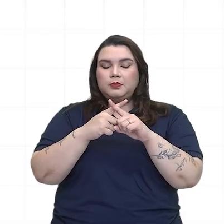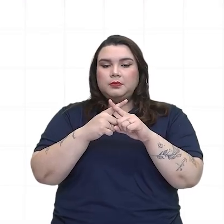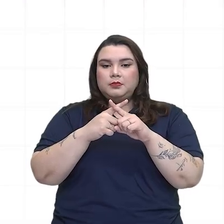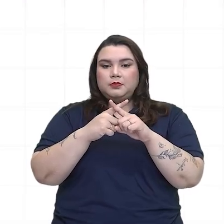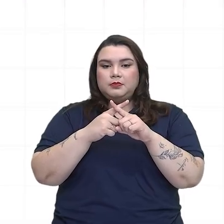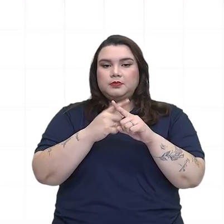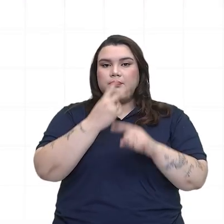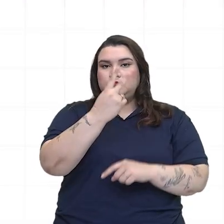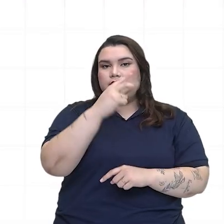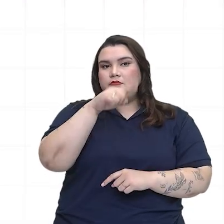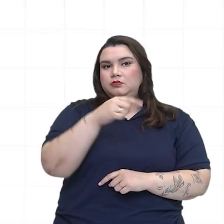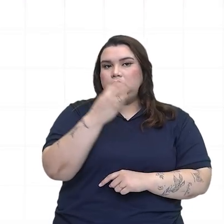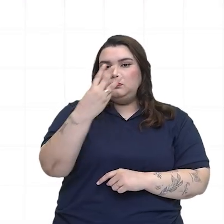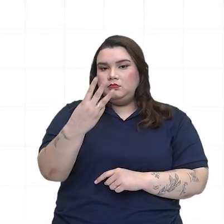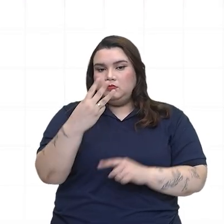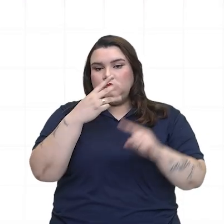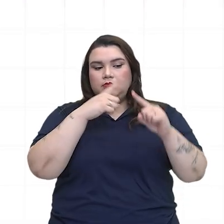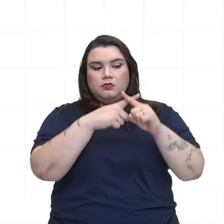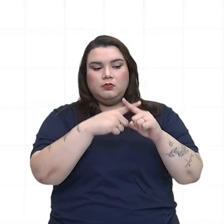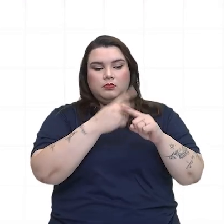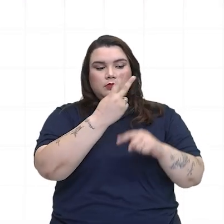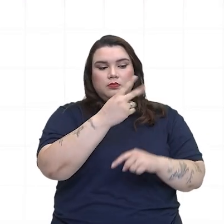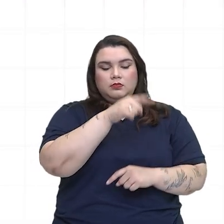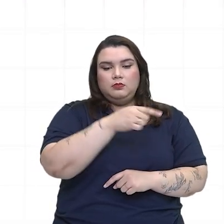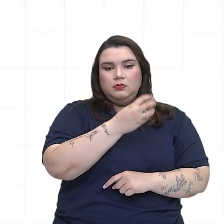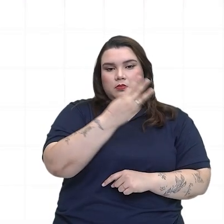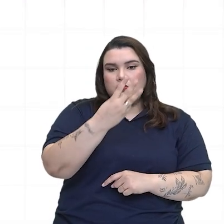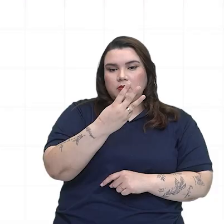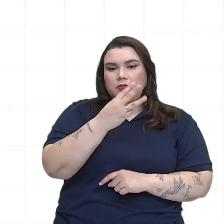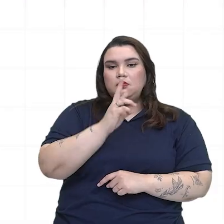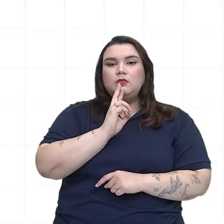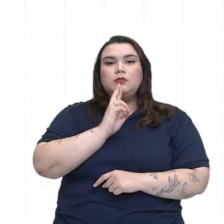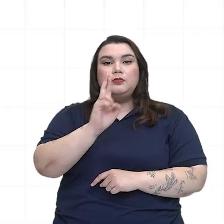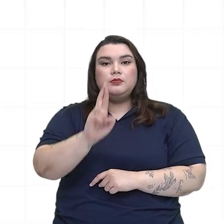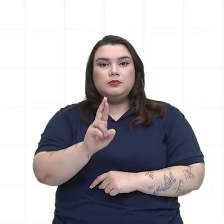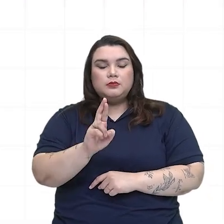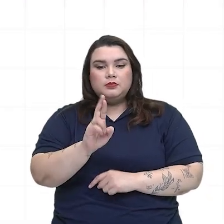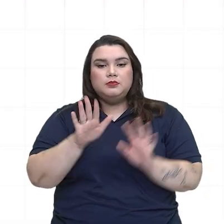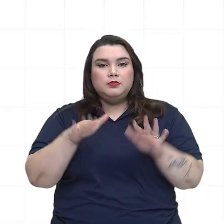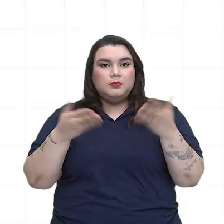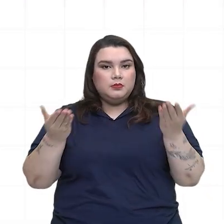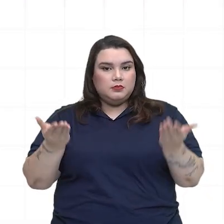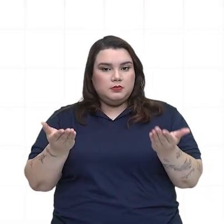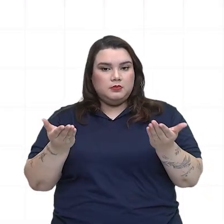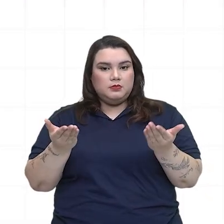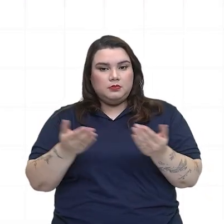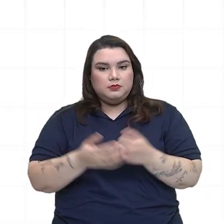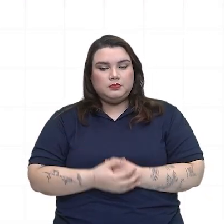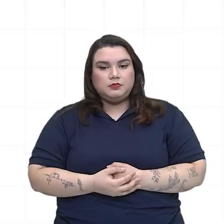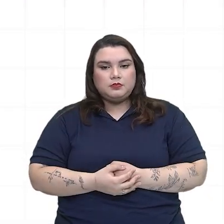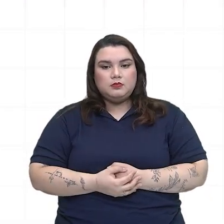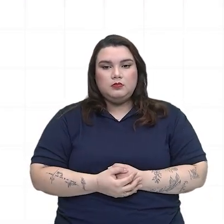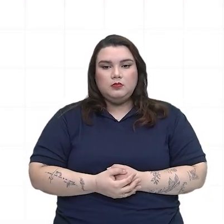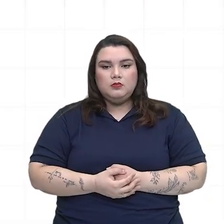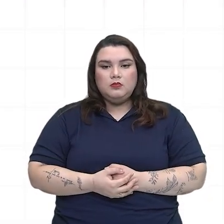Então, 2,3 vezes 2,3 vezes